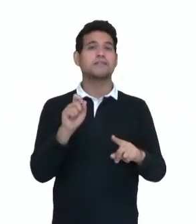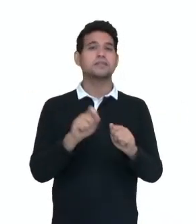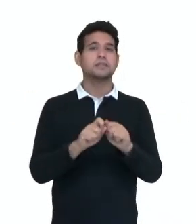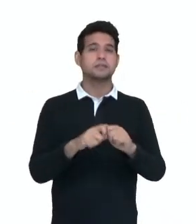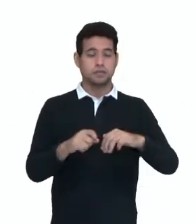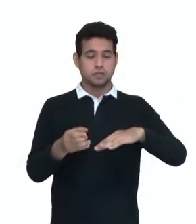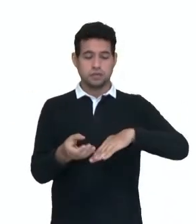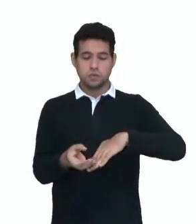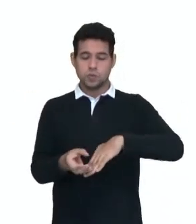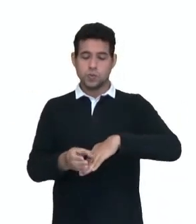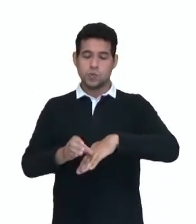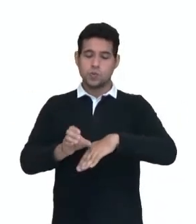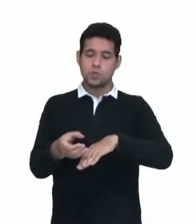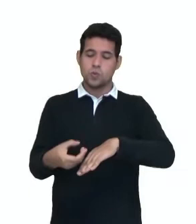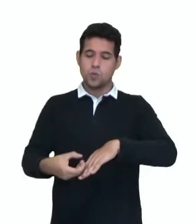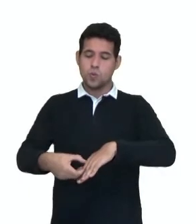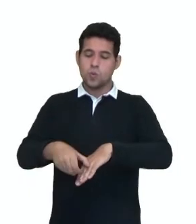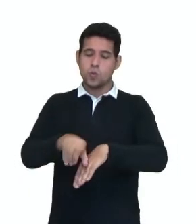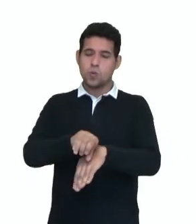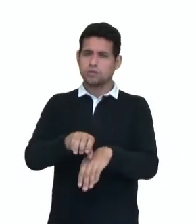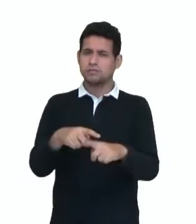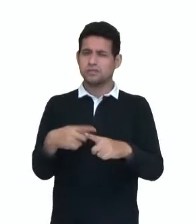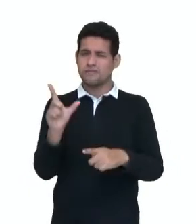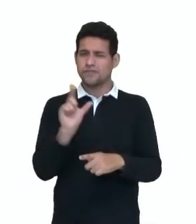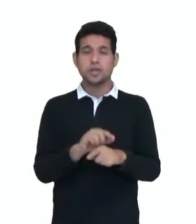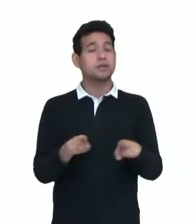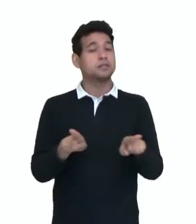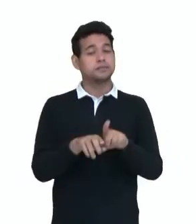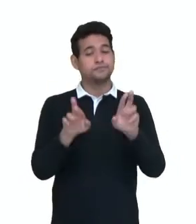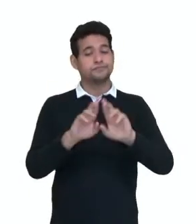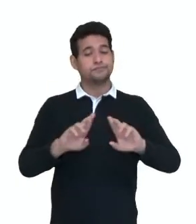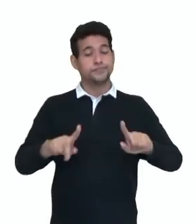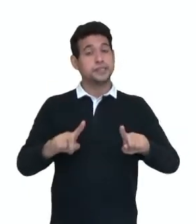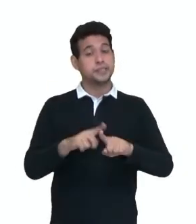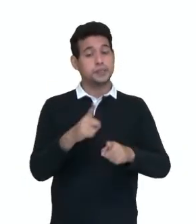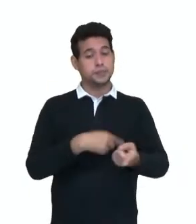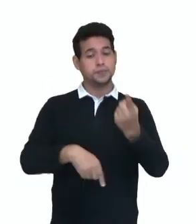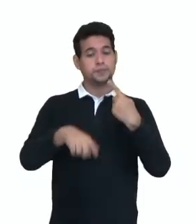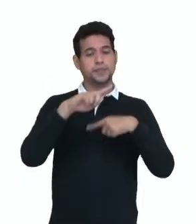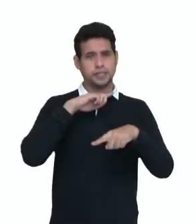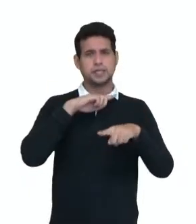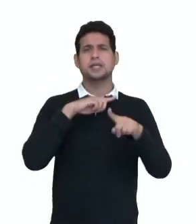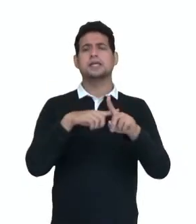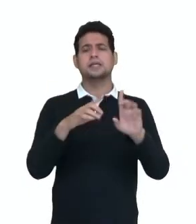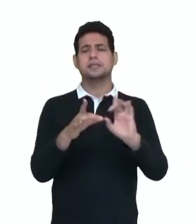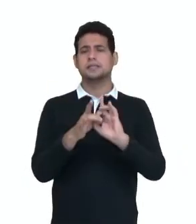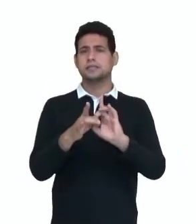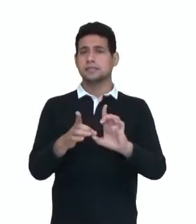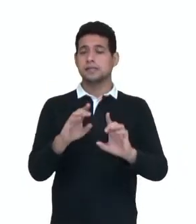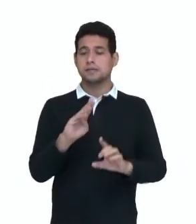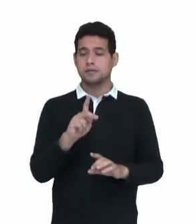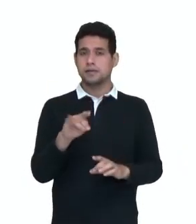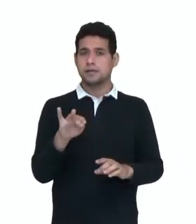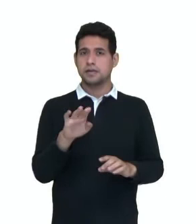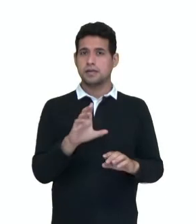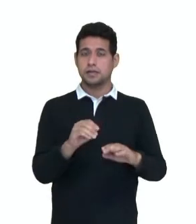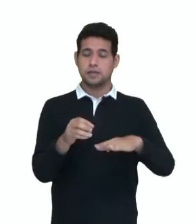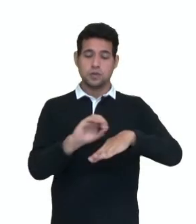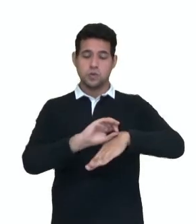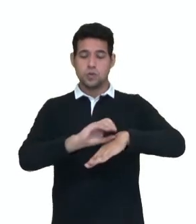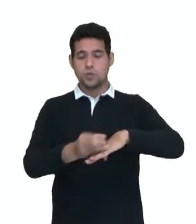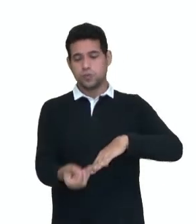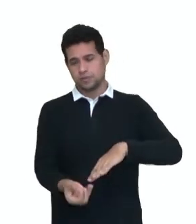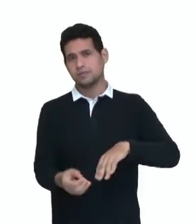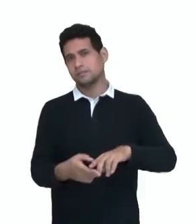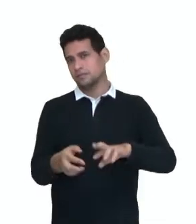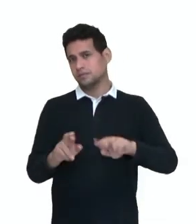barril. Claro que é uma força bem menor do que se for ao contrário, né, para deixar o barril descer. Mas está aqui, então,